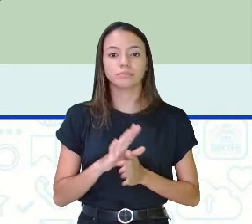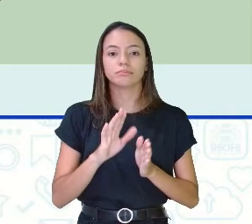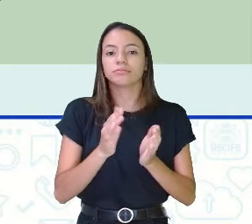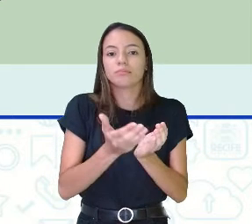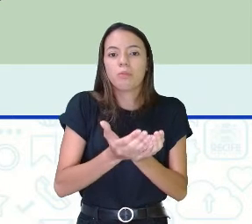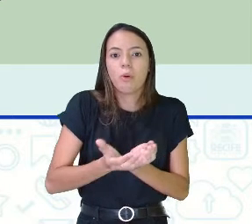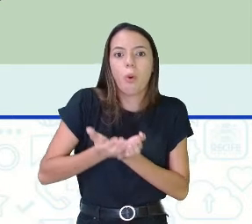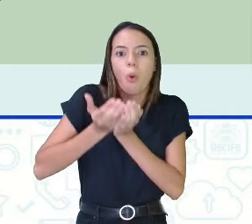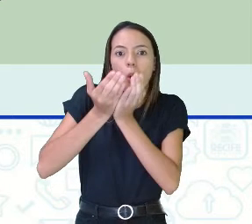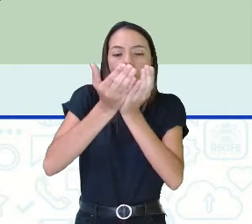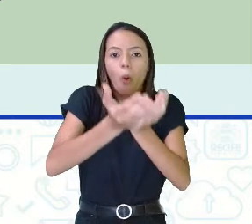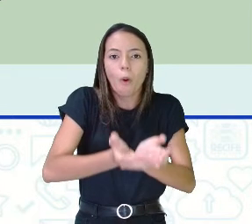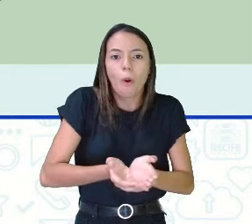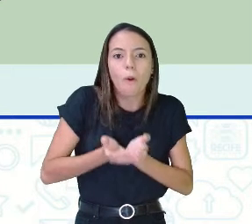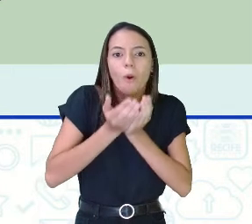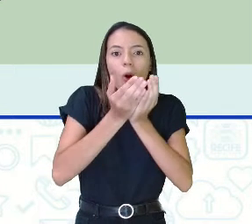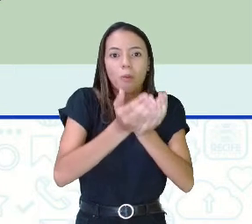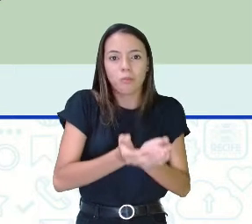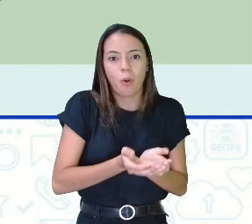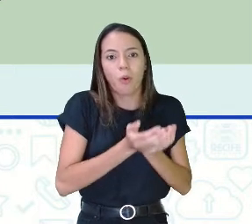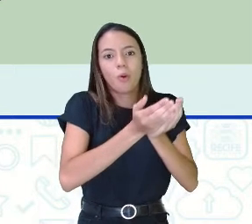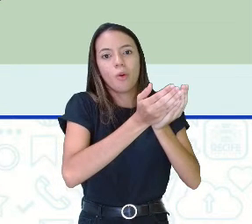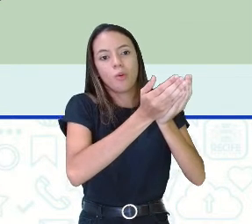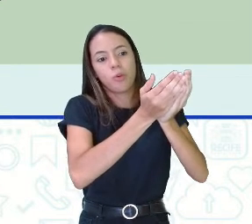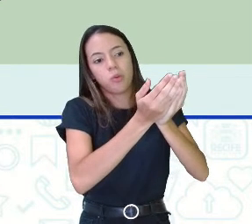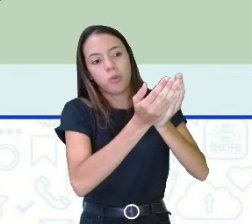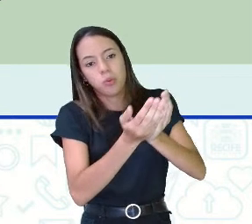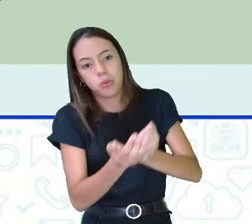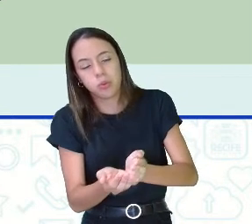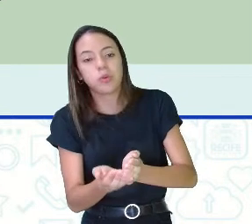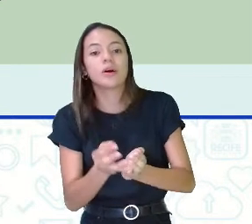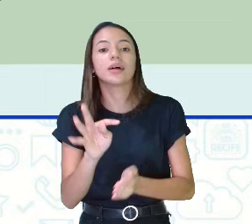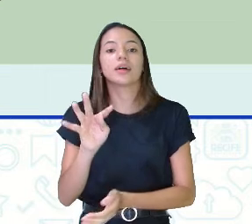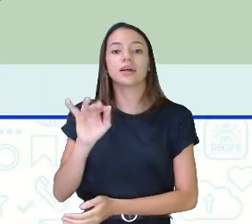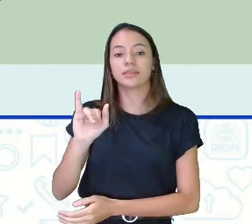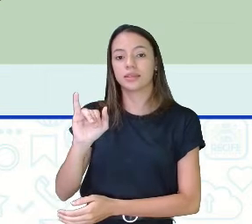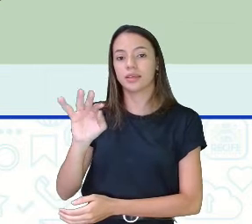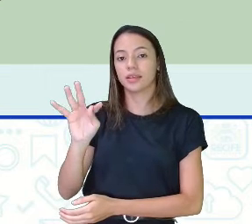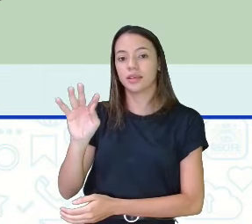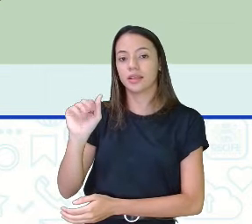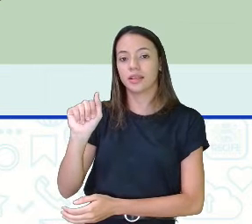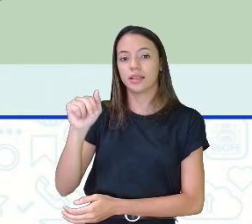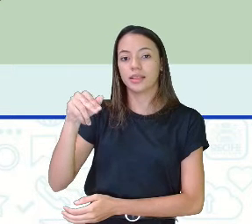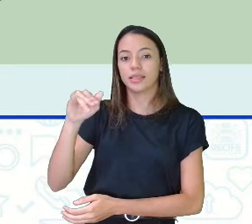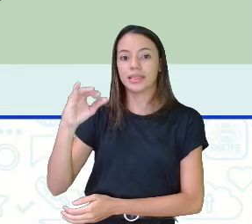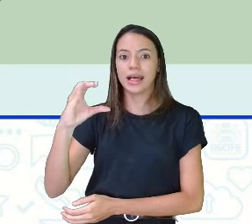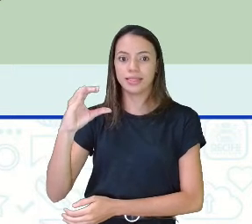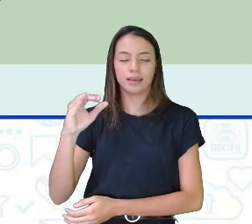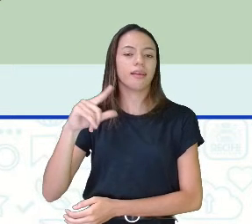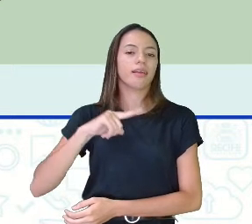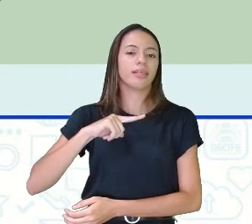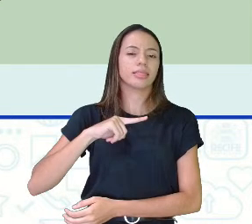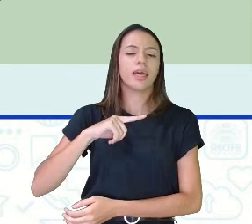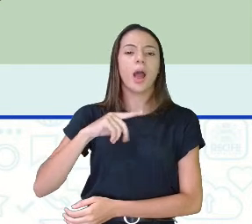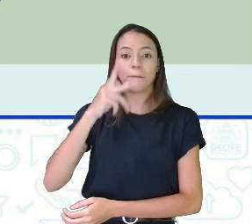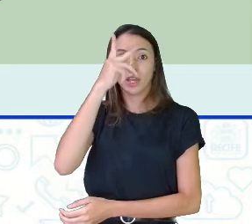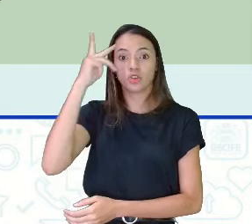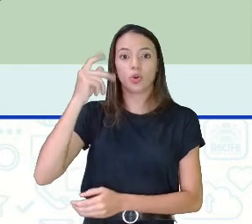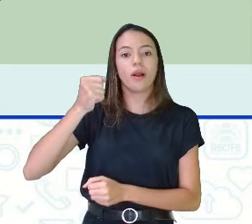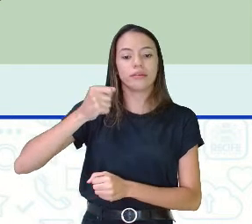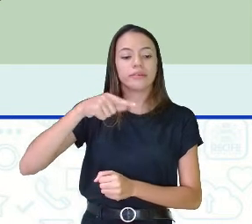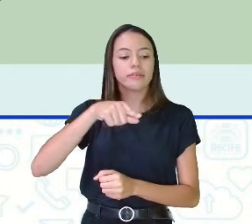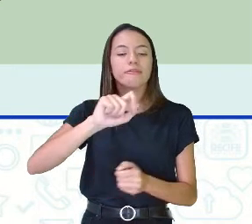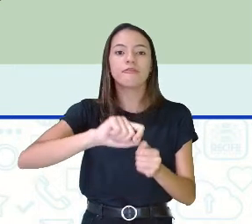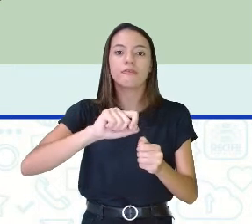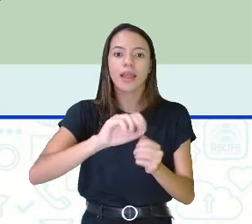do Titanic. Supostamente, pois não há registro sobre o fato, o construtor do navio teria dito a seguinte